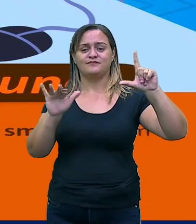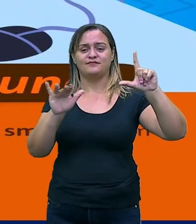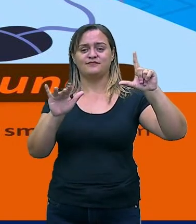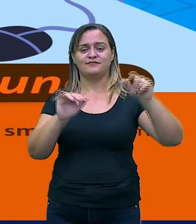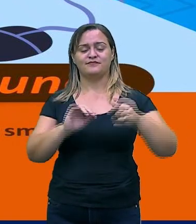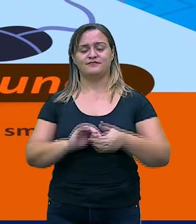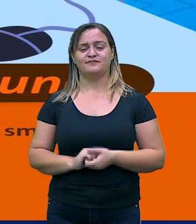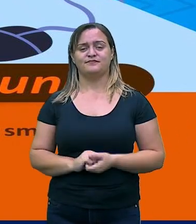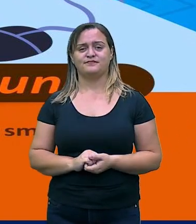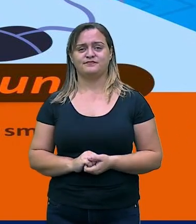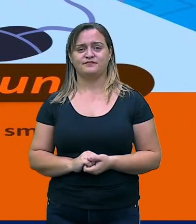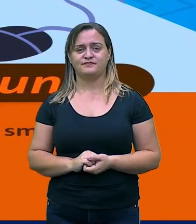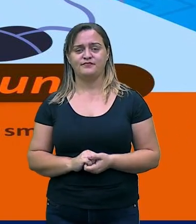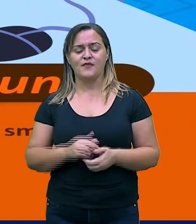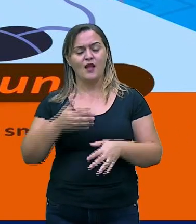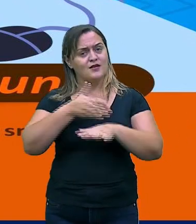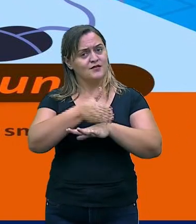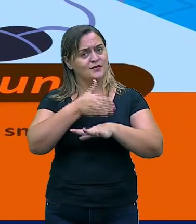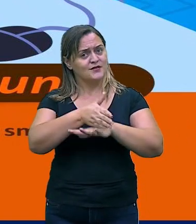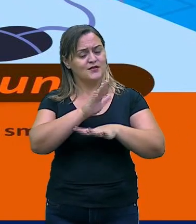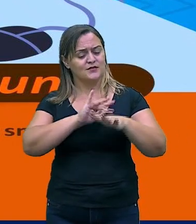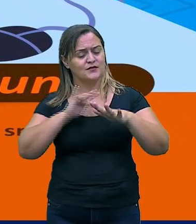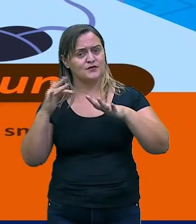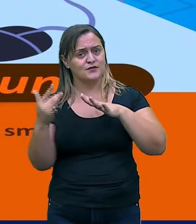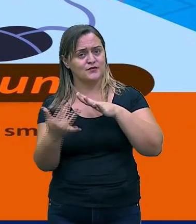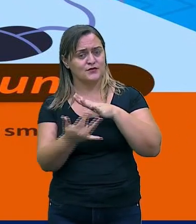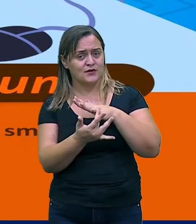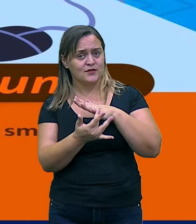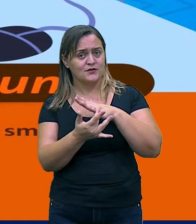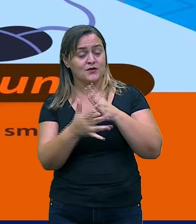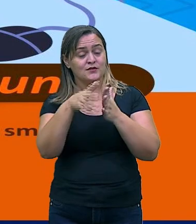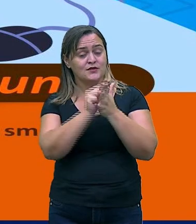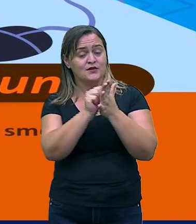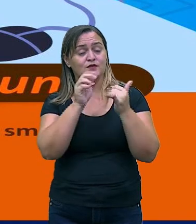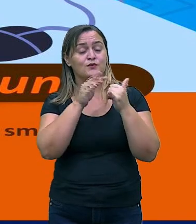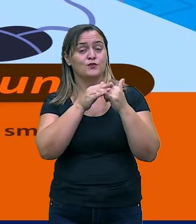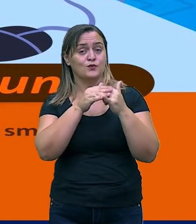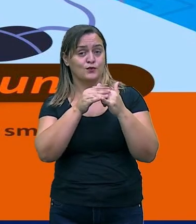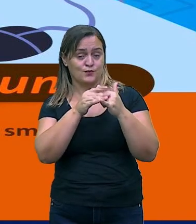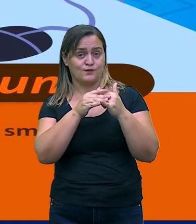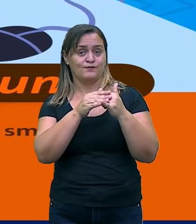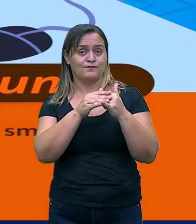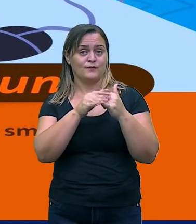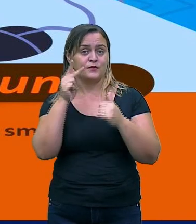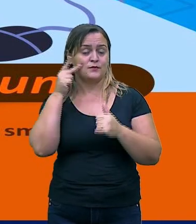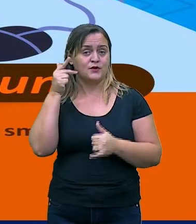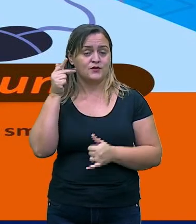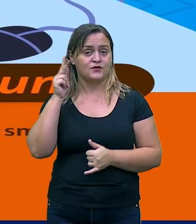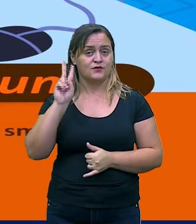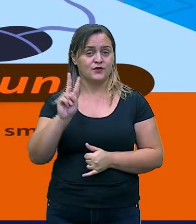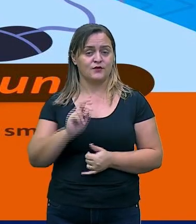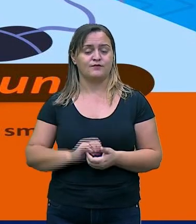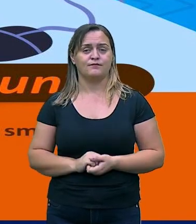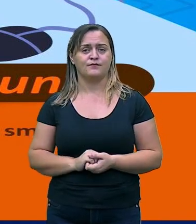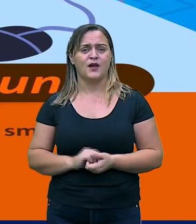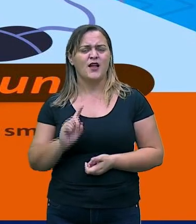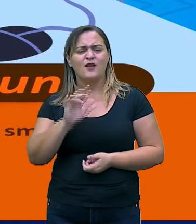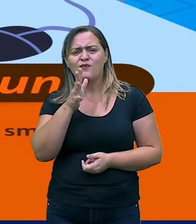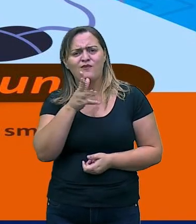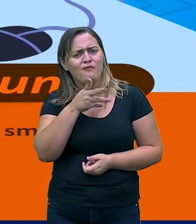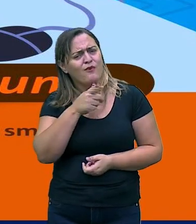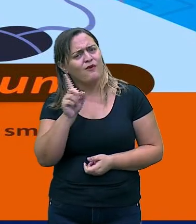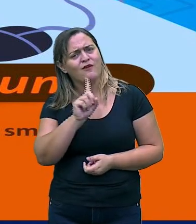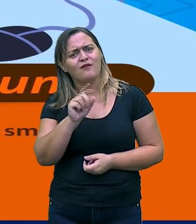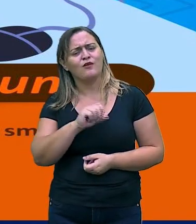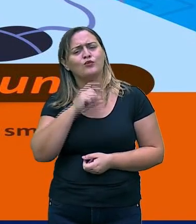da tela. Acesse nossas redes sociais e se inscreva no nosso canal no YouTube. Não perca tempo também.